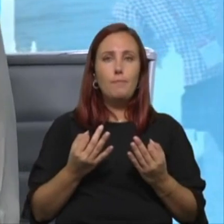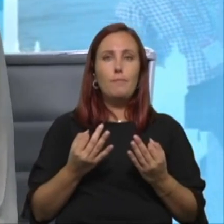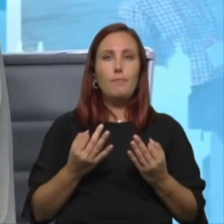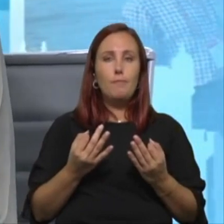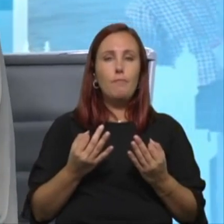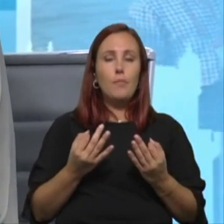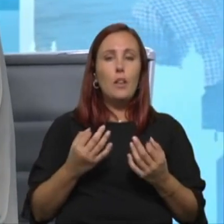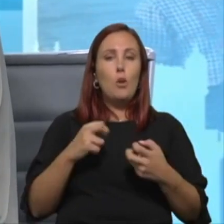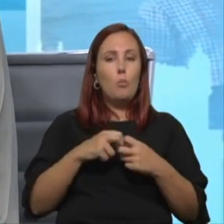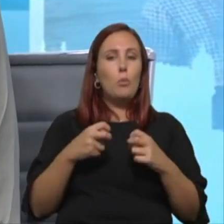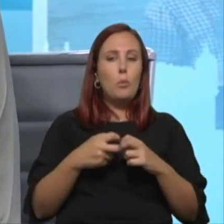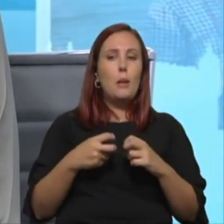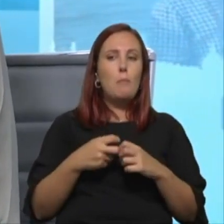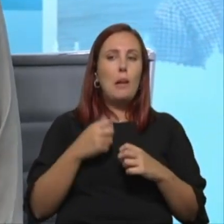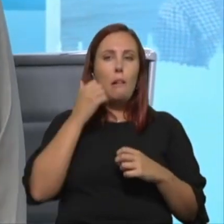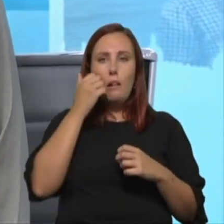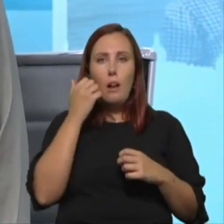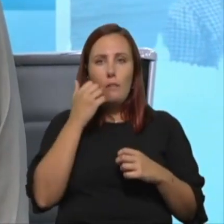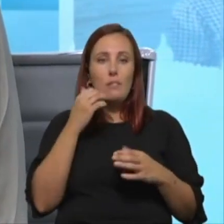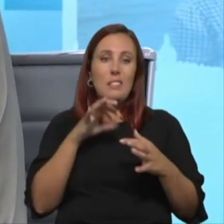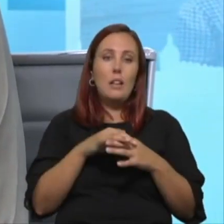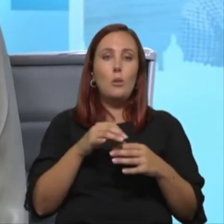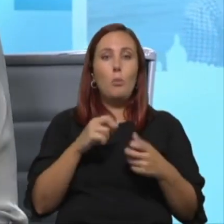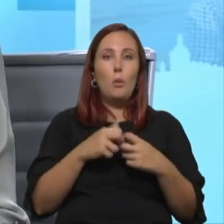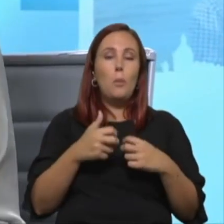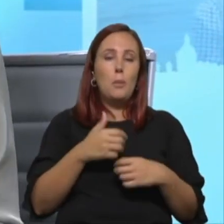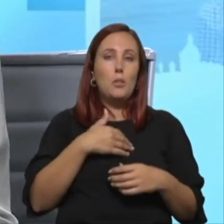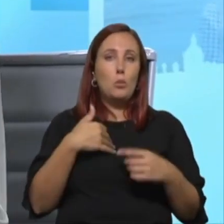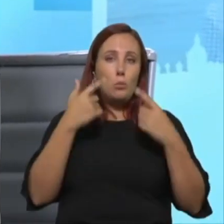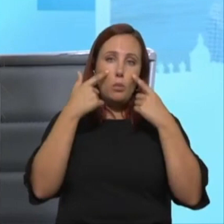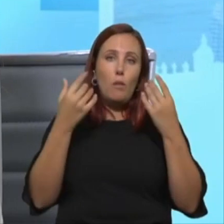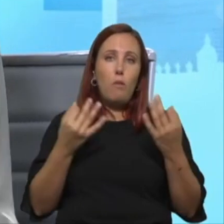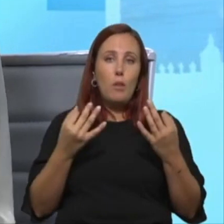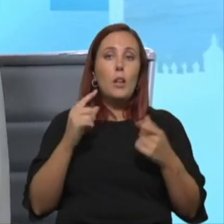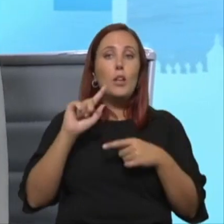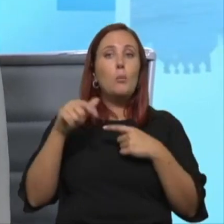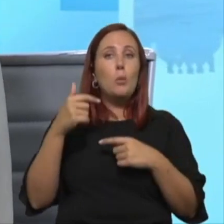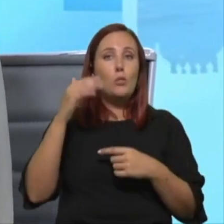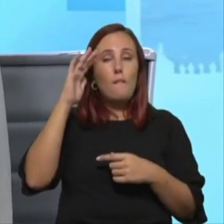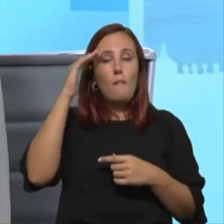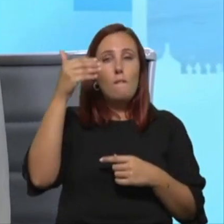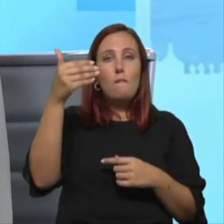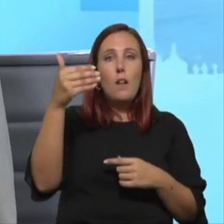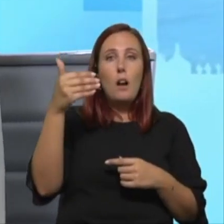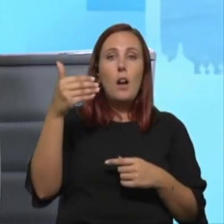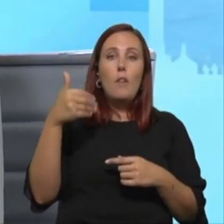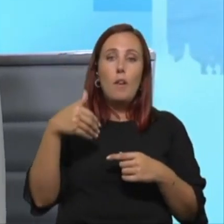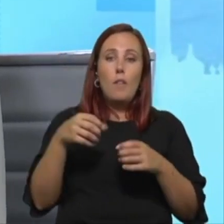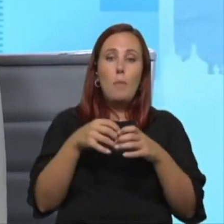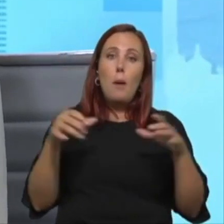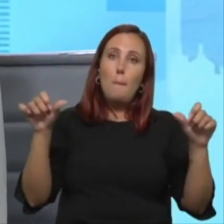um grande problema de saúde pública neste momento, com a perspectiva de vir inclusivamente a tornar-se maior, a